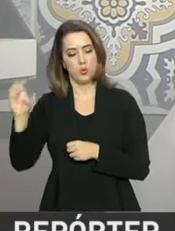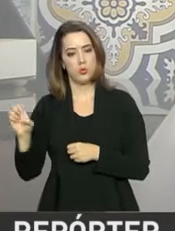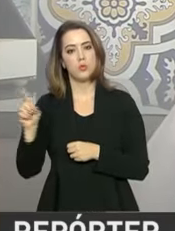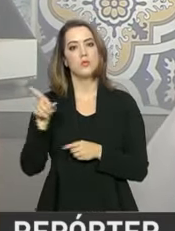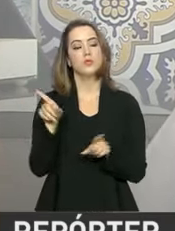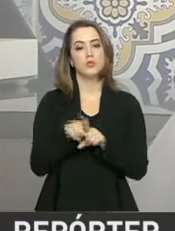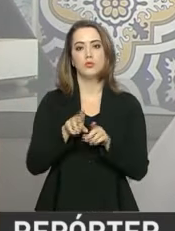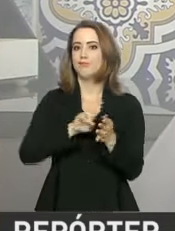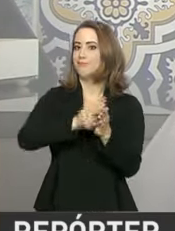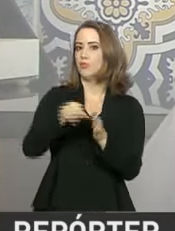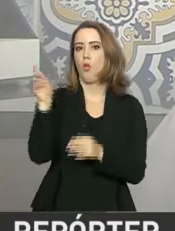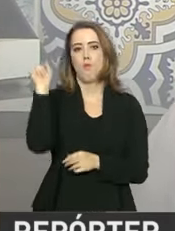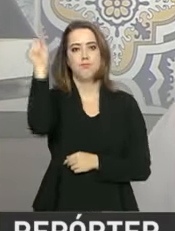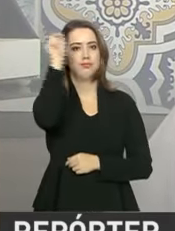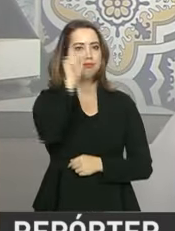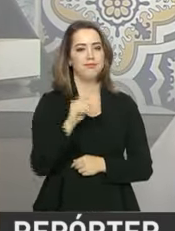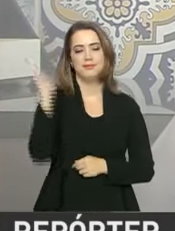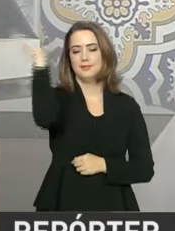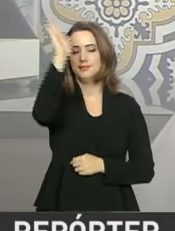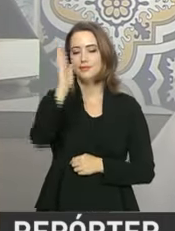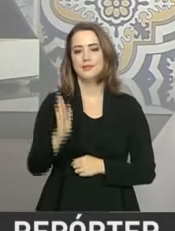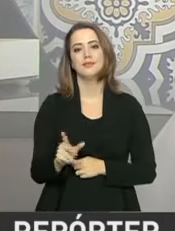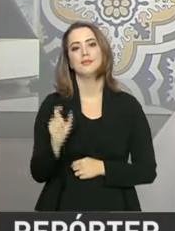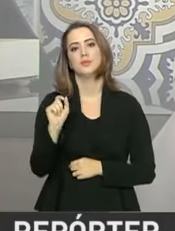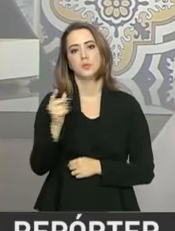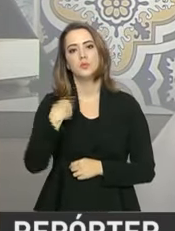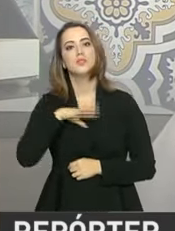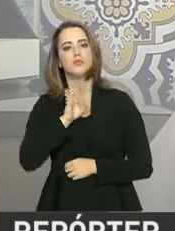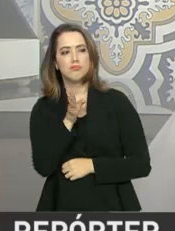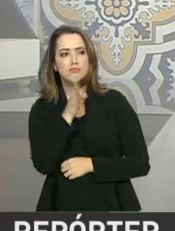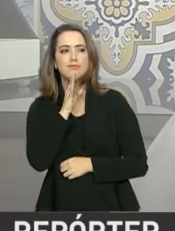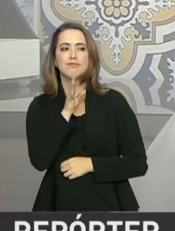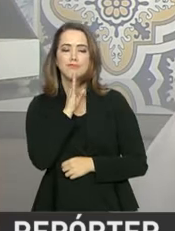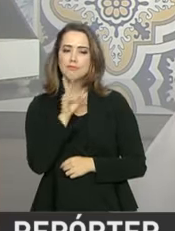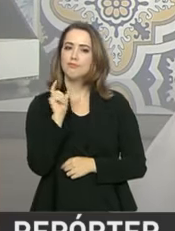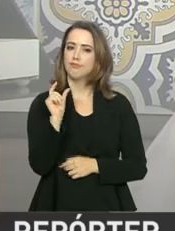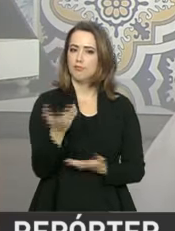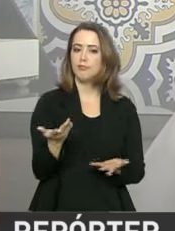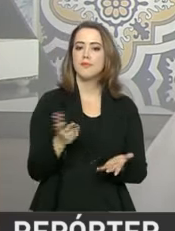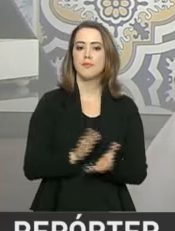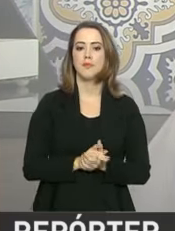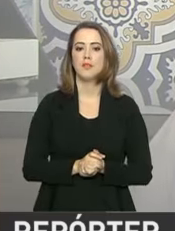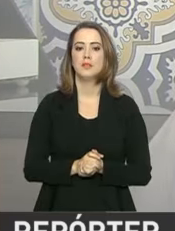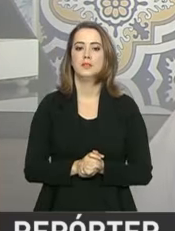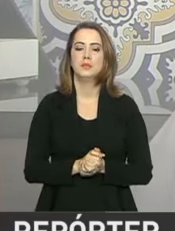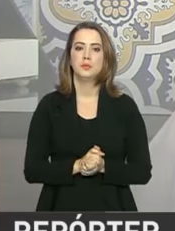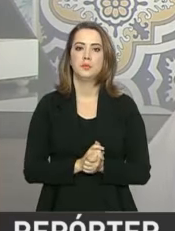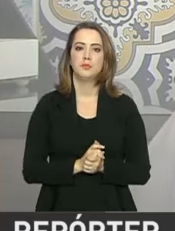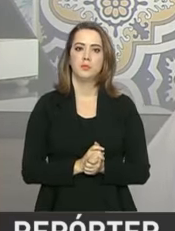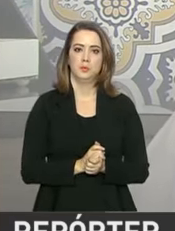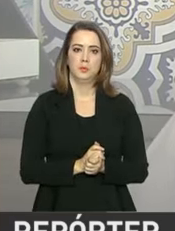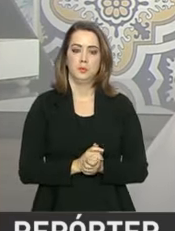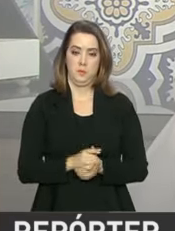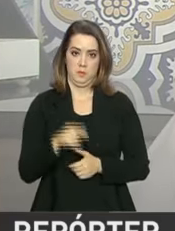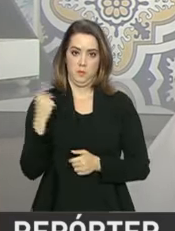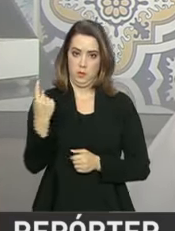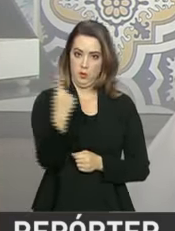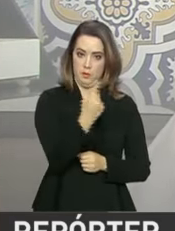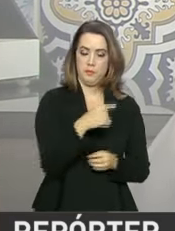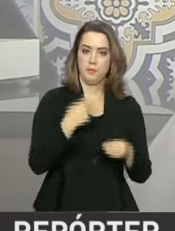inteiro isso nos proporcionou algum conhecimento eh eh da das das